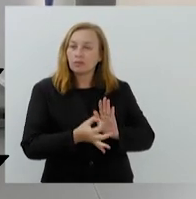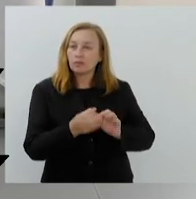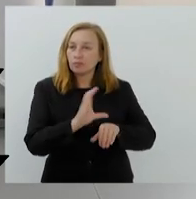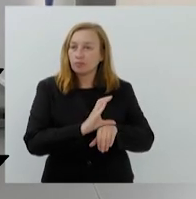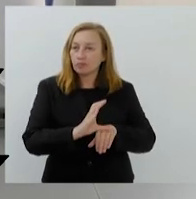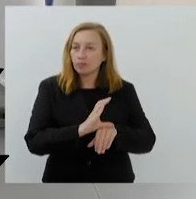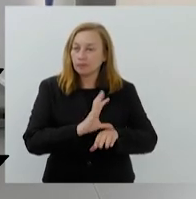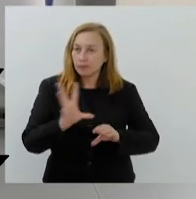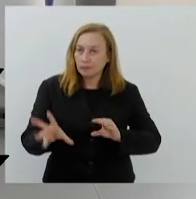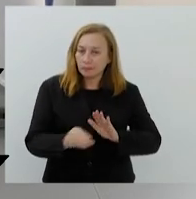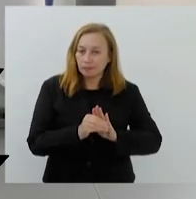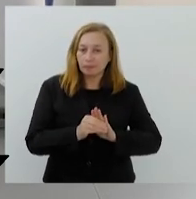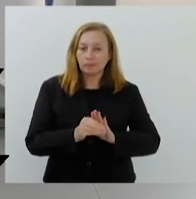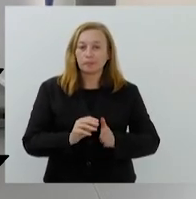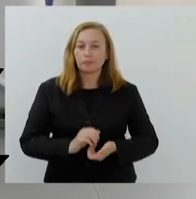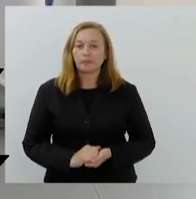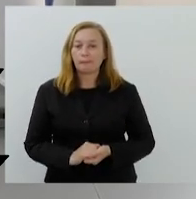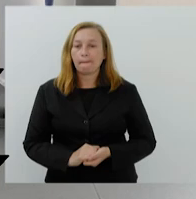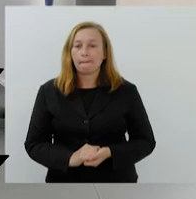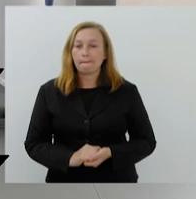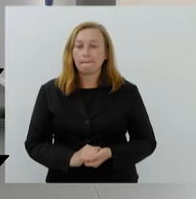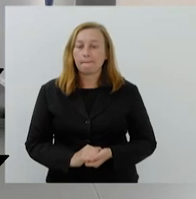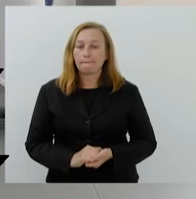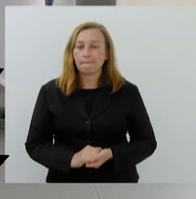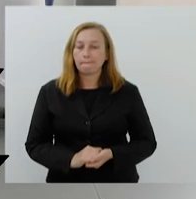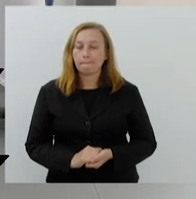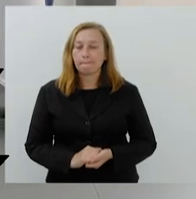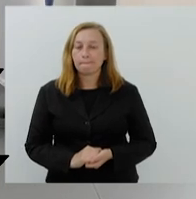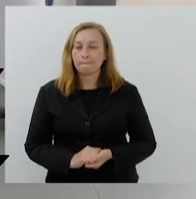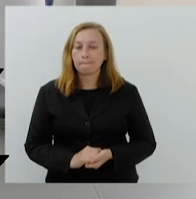com emendas. Com emenda.